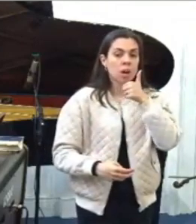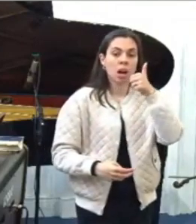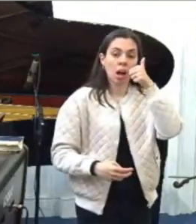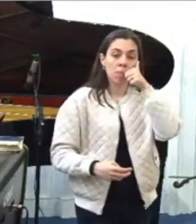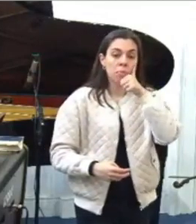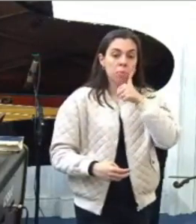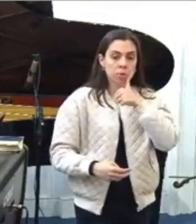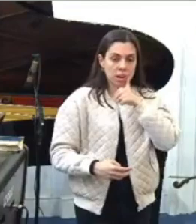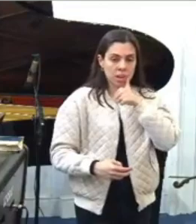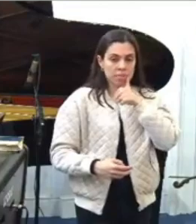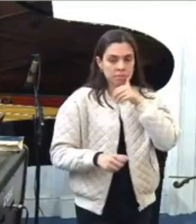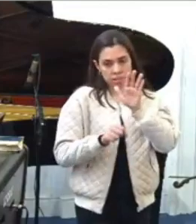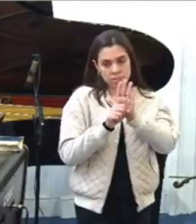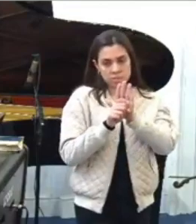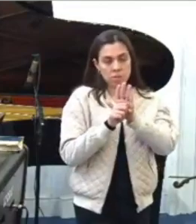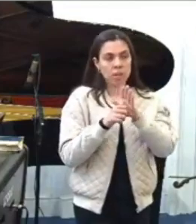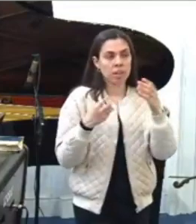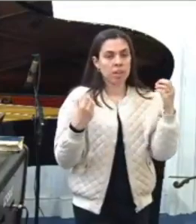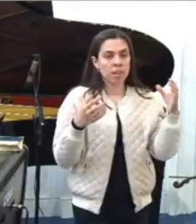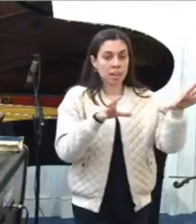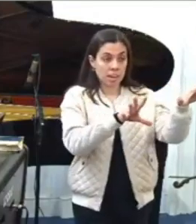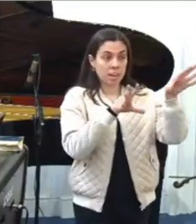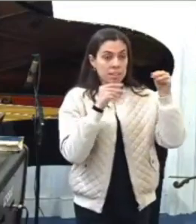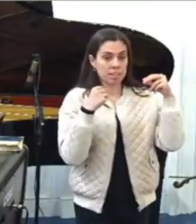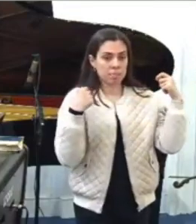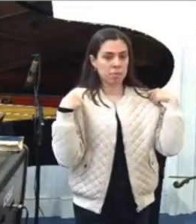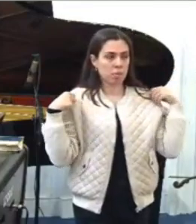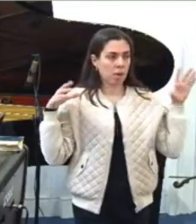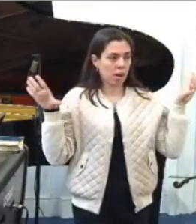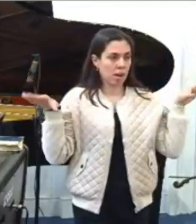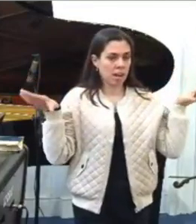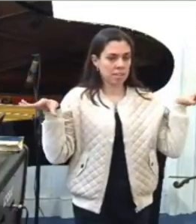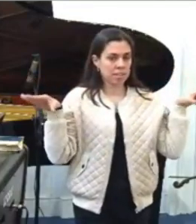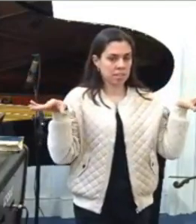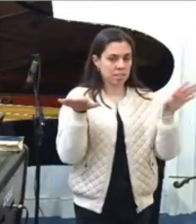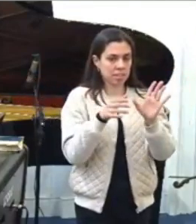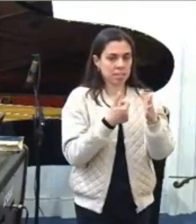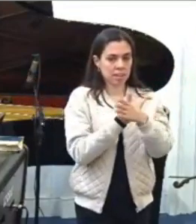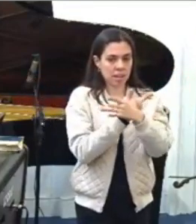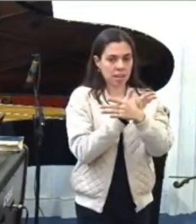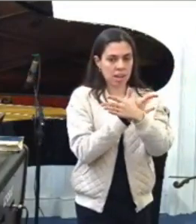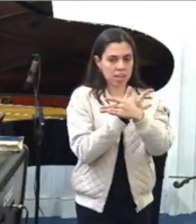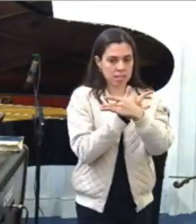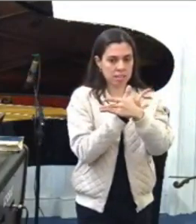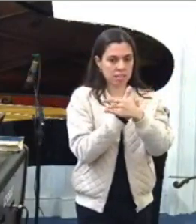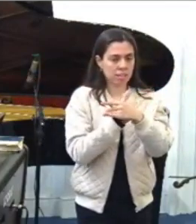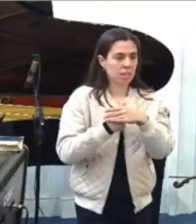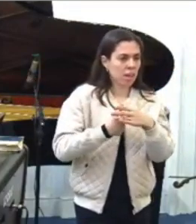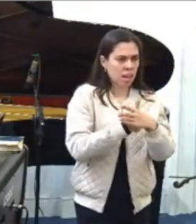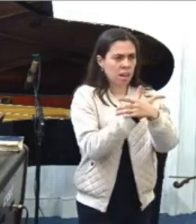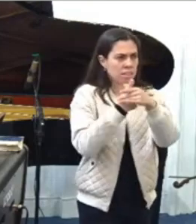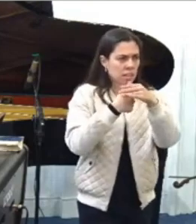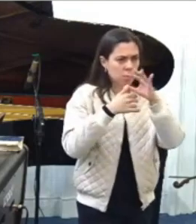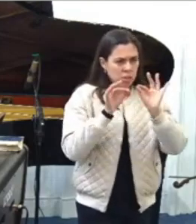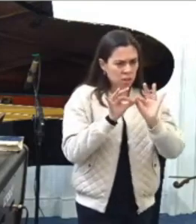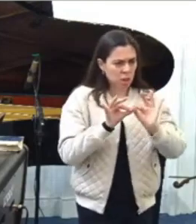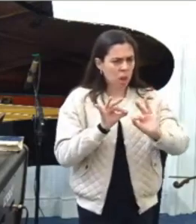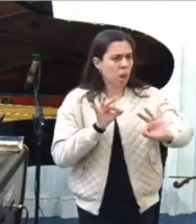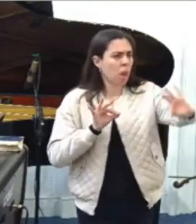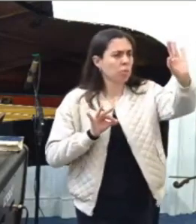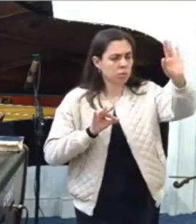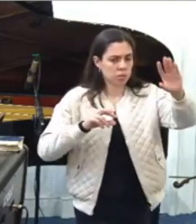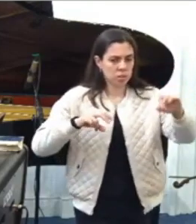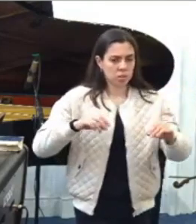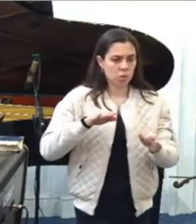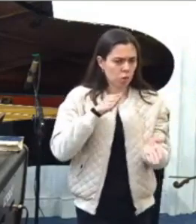para o seu lugar, aí aonde é sustentada durante um tempo, tempos e metade de um tempo, fora do alcance da